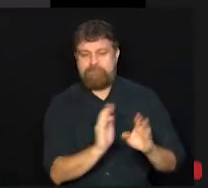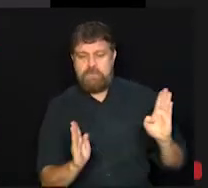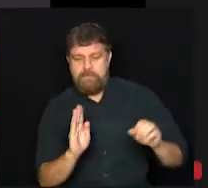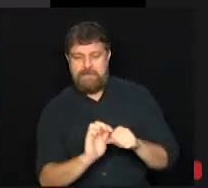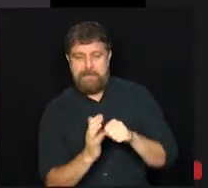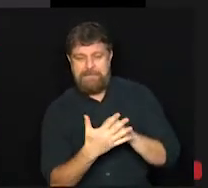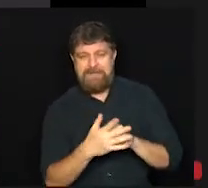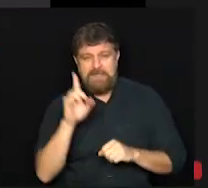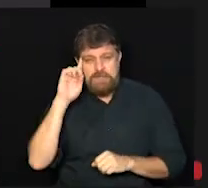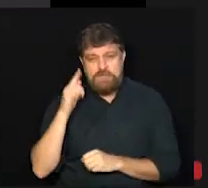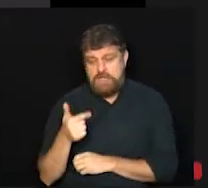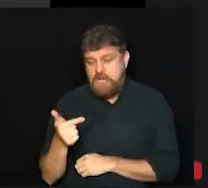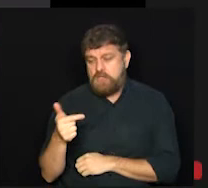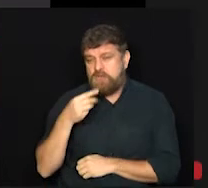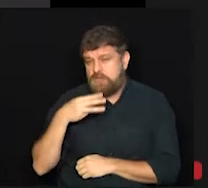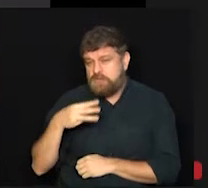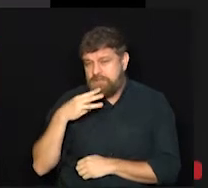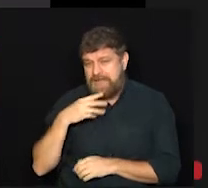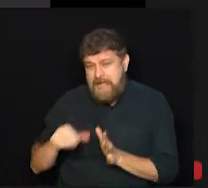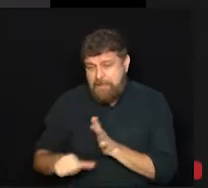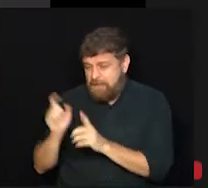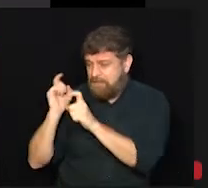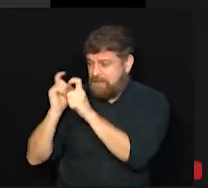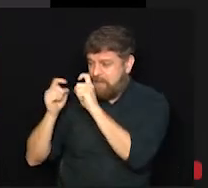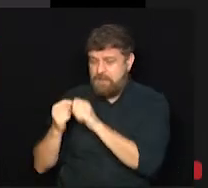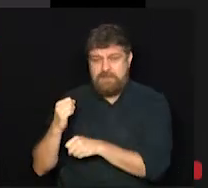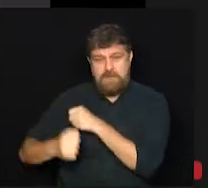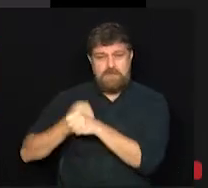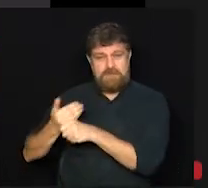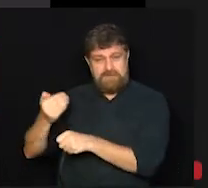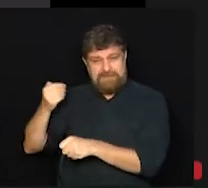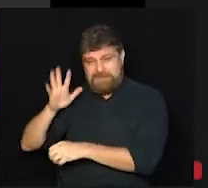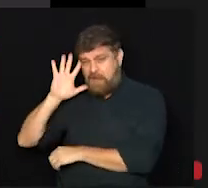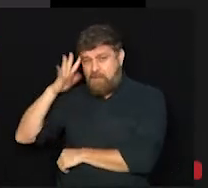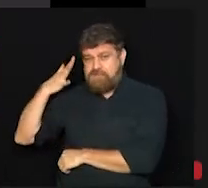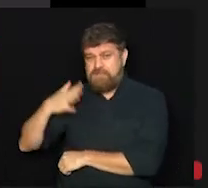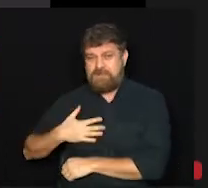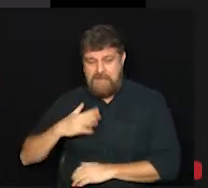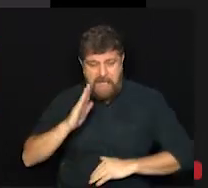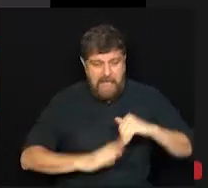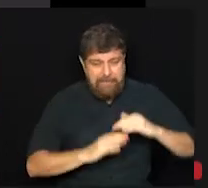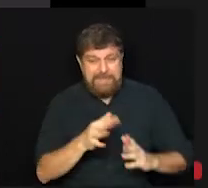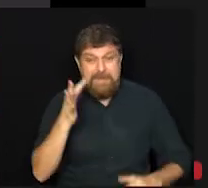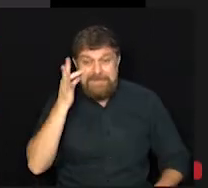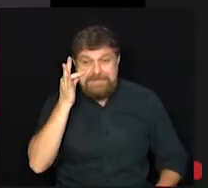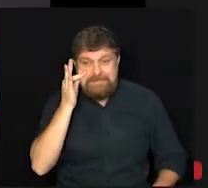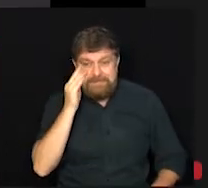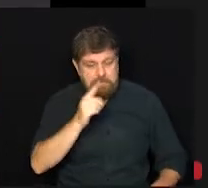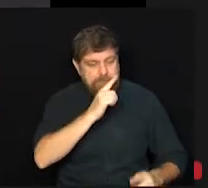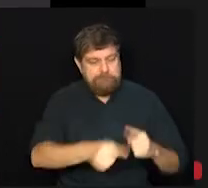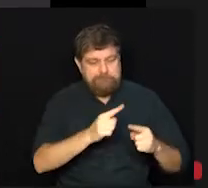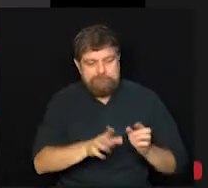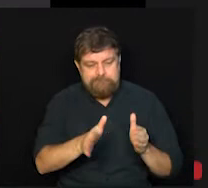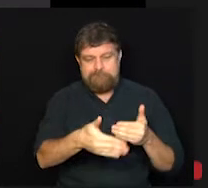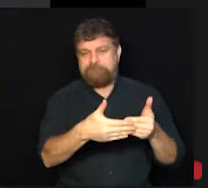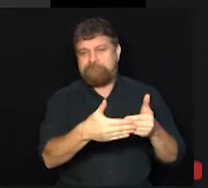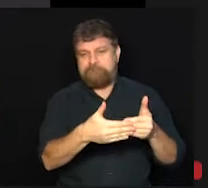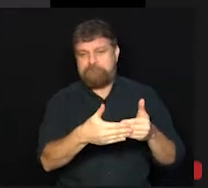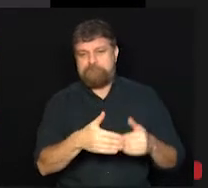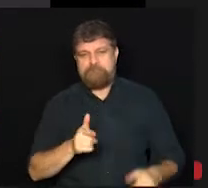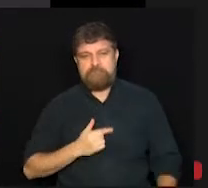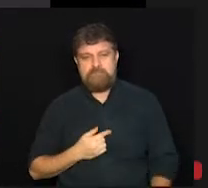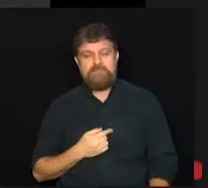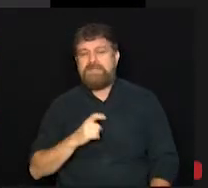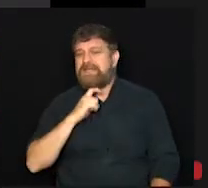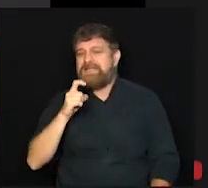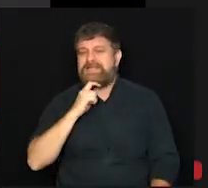12 de março, nós tivemos a primeira reunião ano passado e se decidiu a suspensão das atividades presenciais. Nenhuma universidade do Brasil ainda